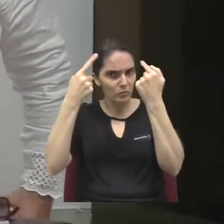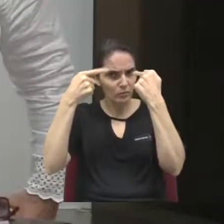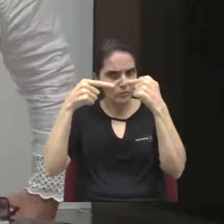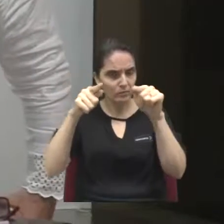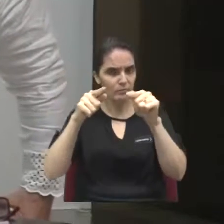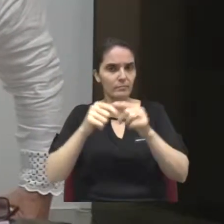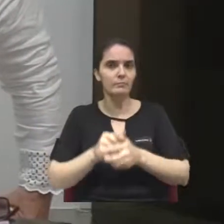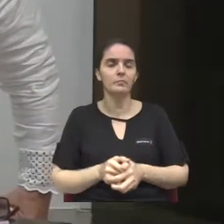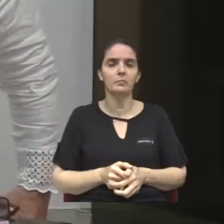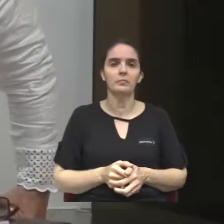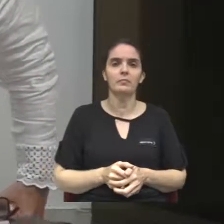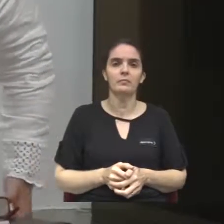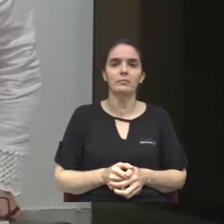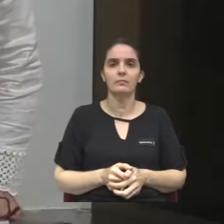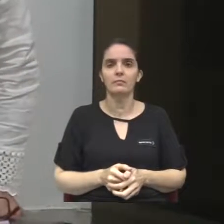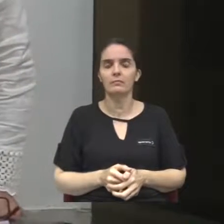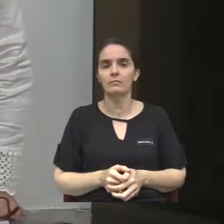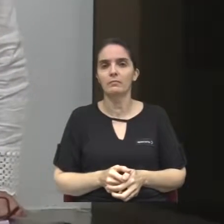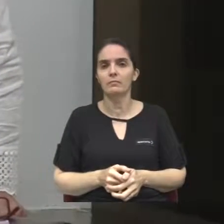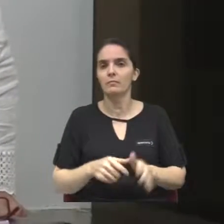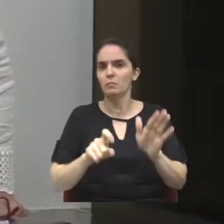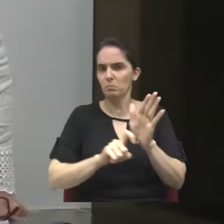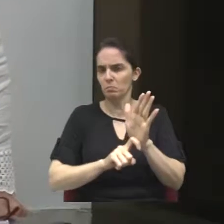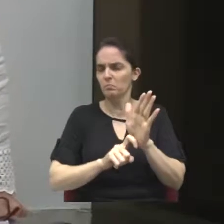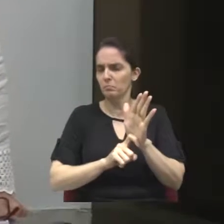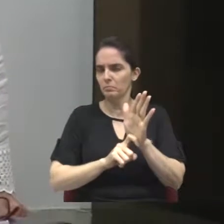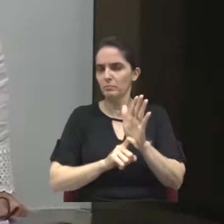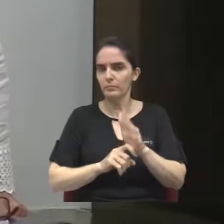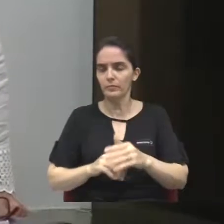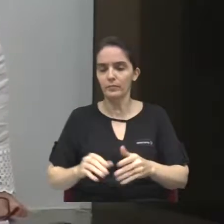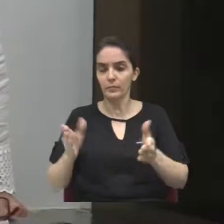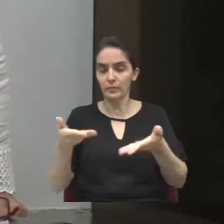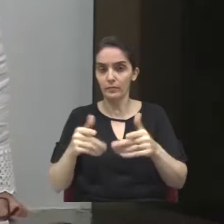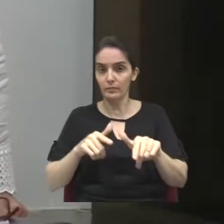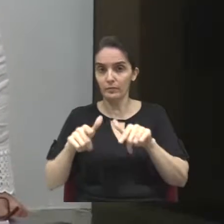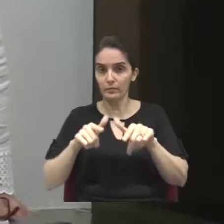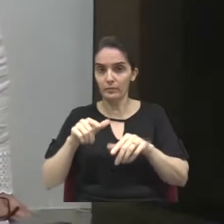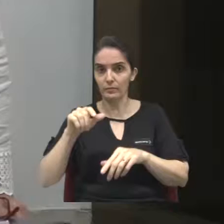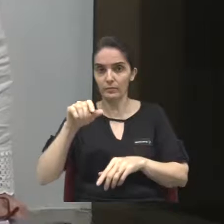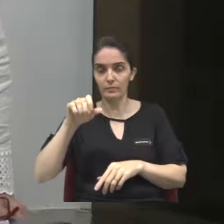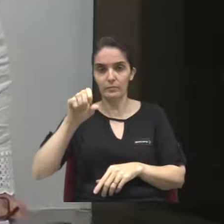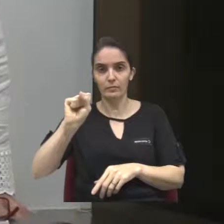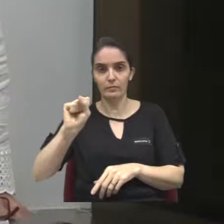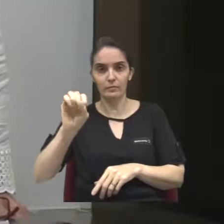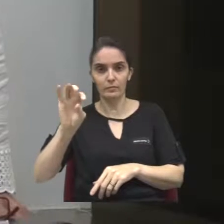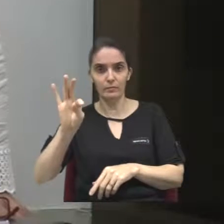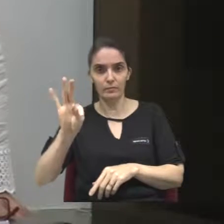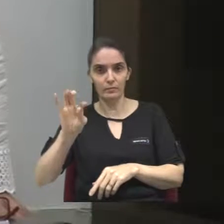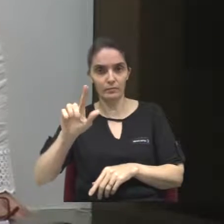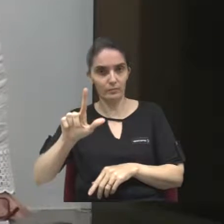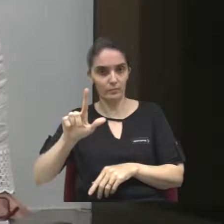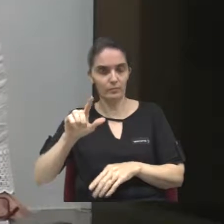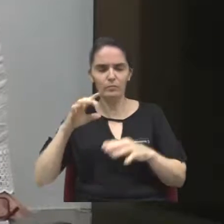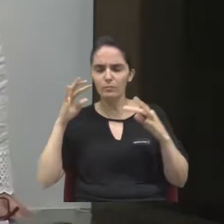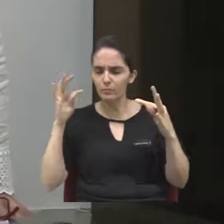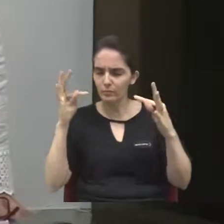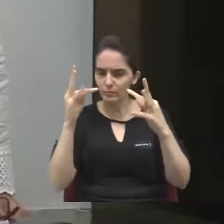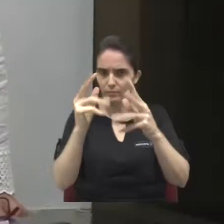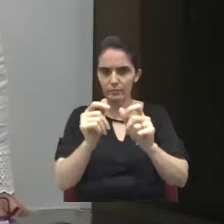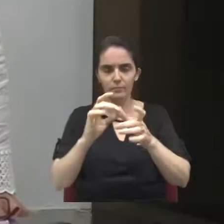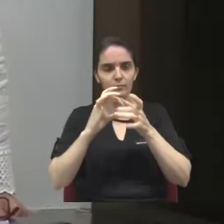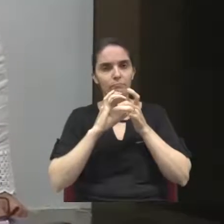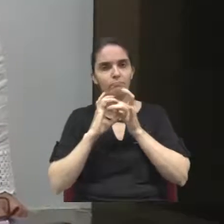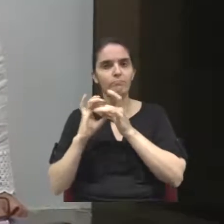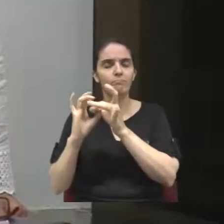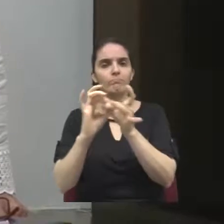USTL é de suma importância. Todos unidos em